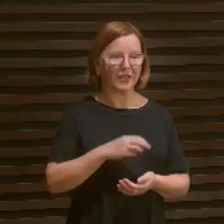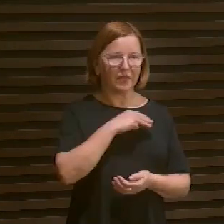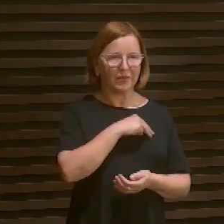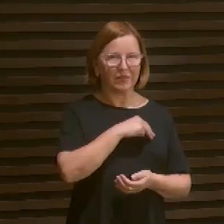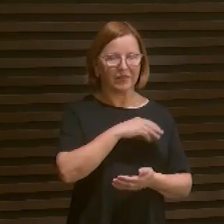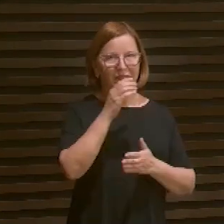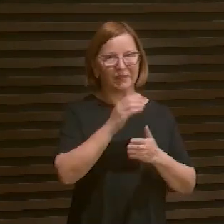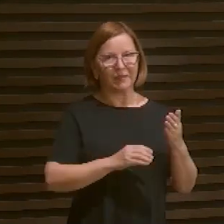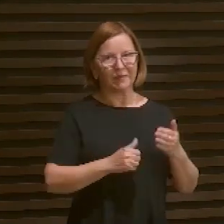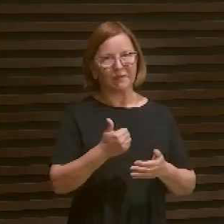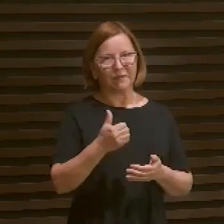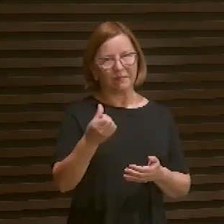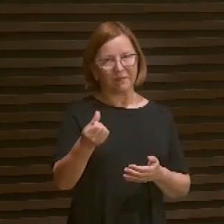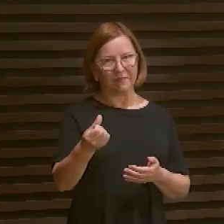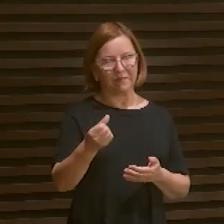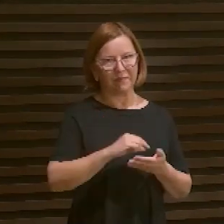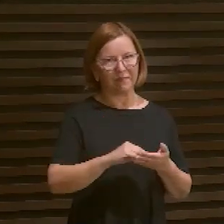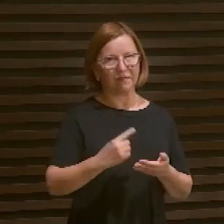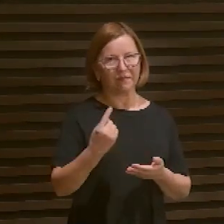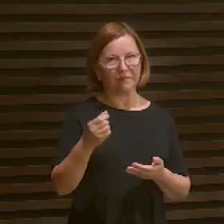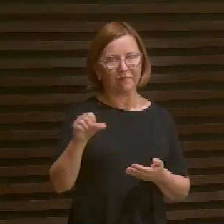Mateus capítulo 16, 18.